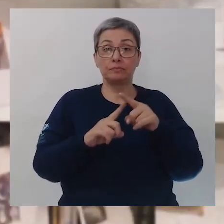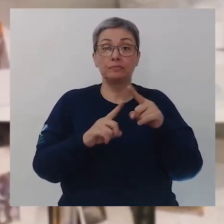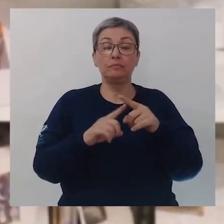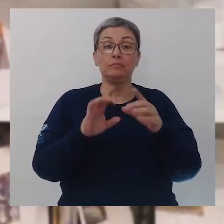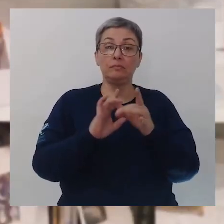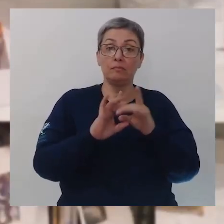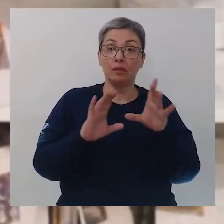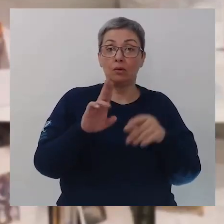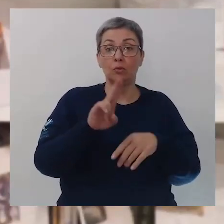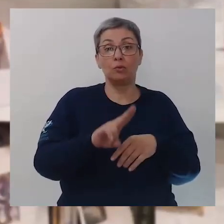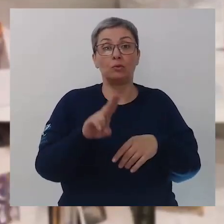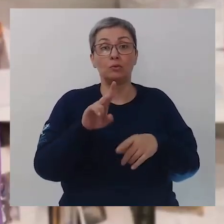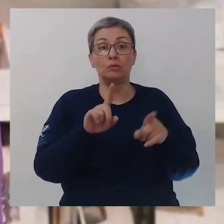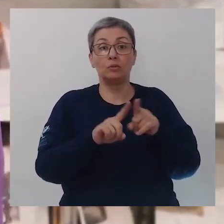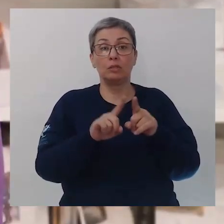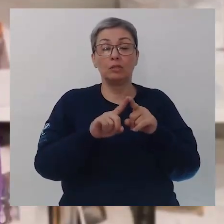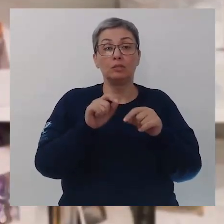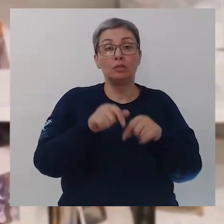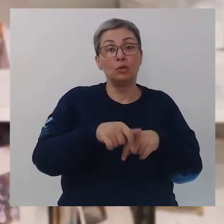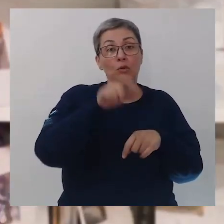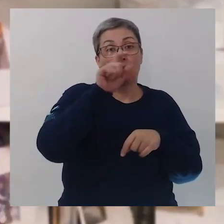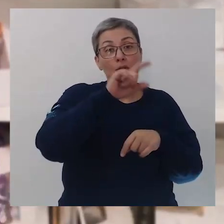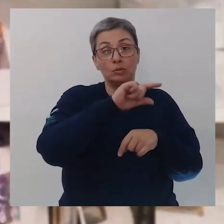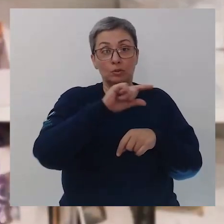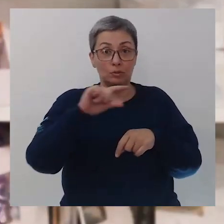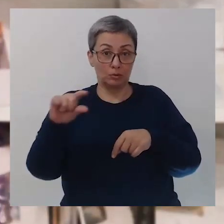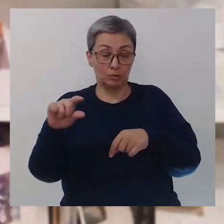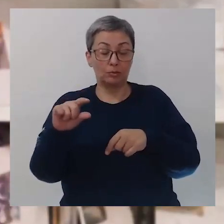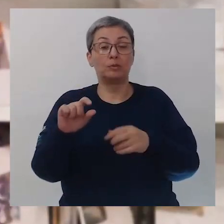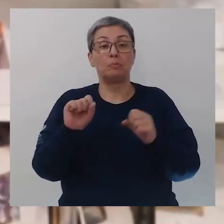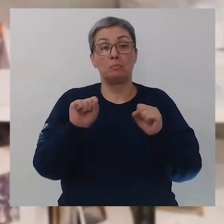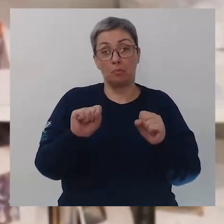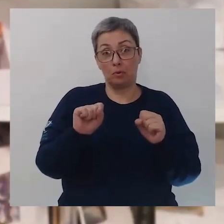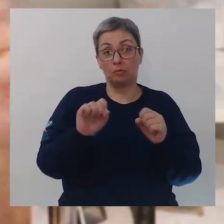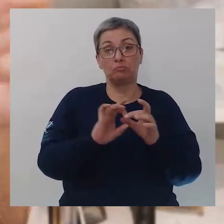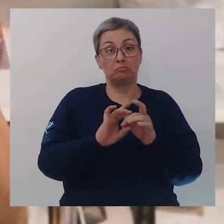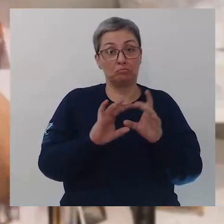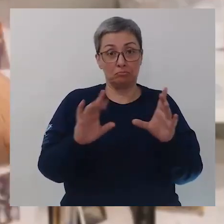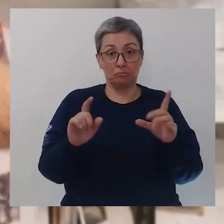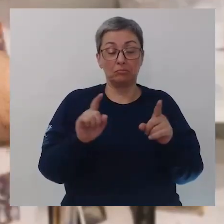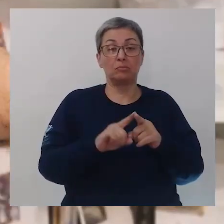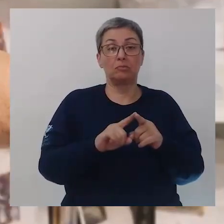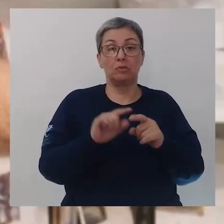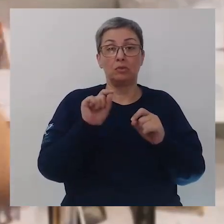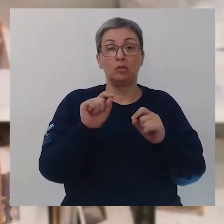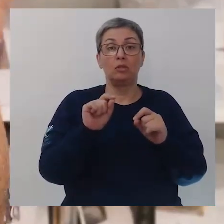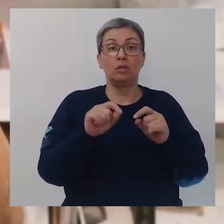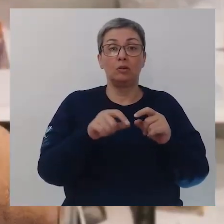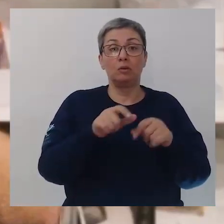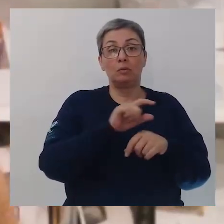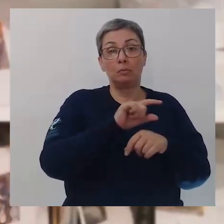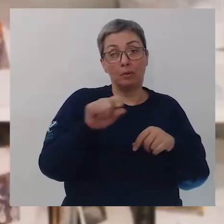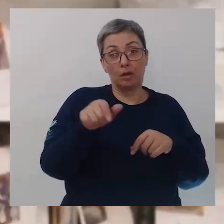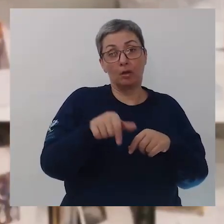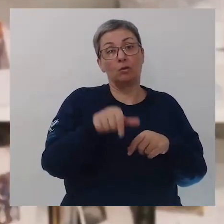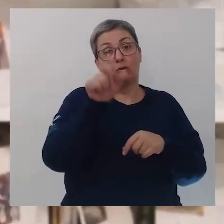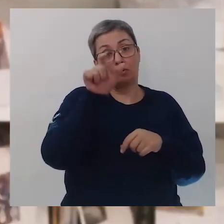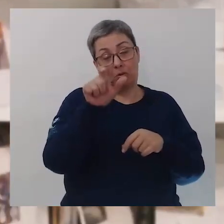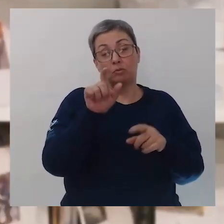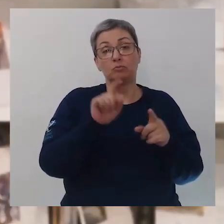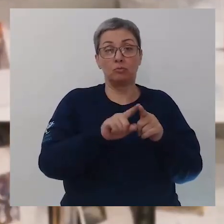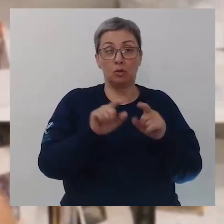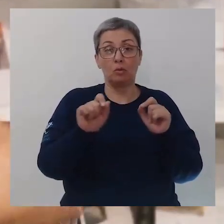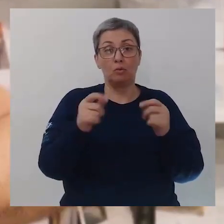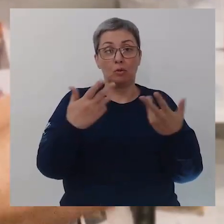ele utiliza tanto barras verticais quanto horizontais. Quando a gente fala de gráfico de barras, gráfico de colunas, a gente